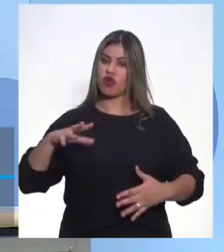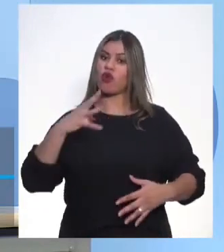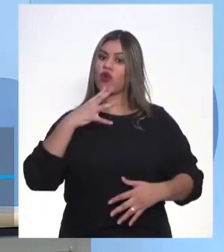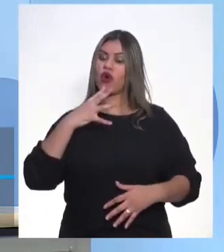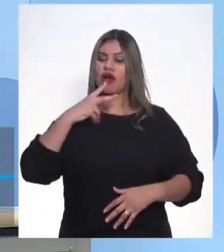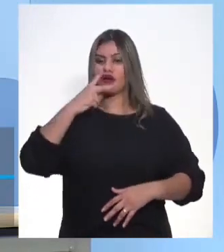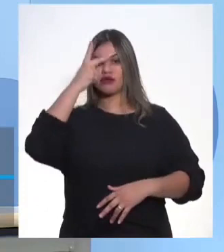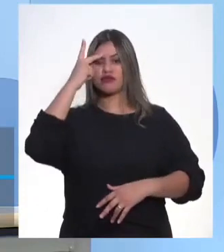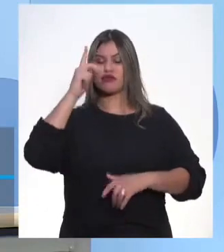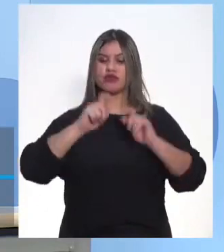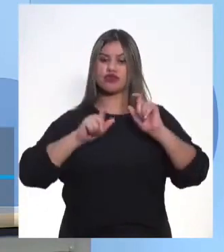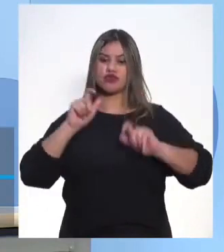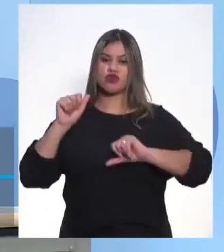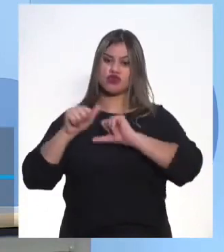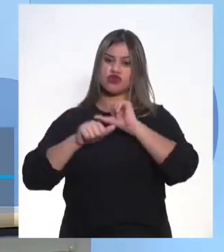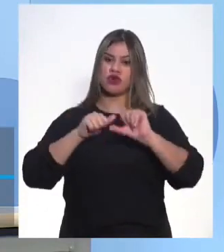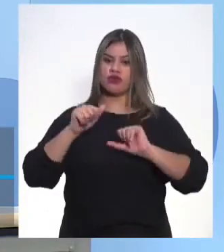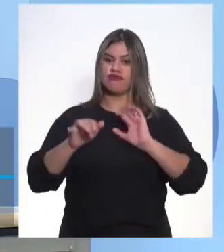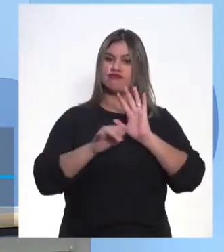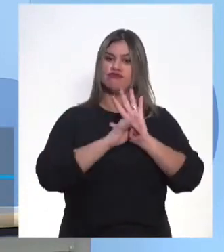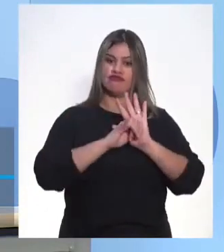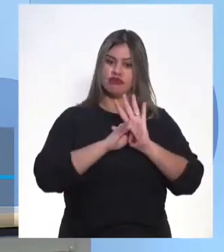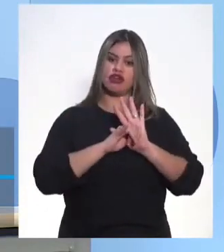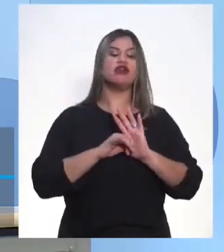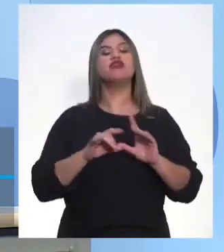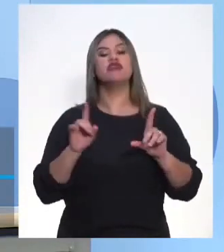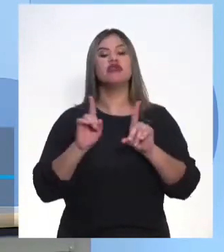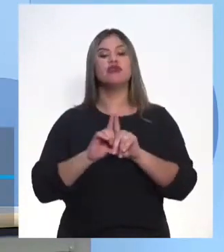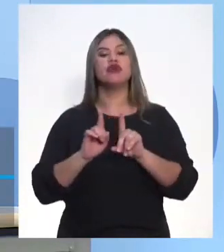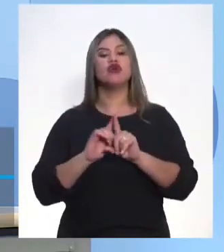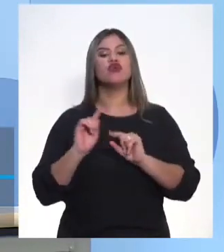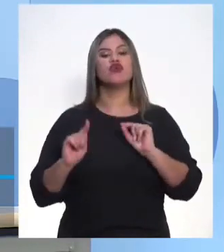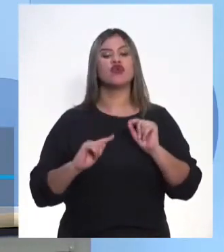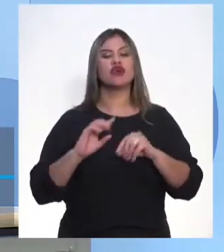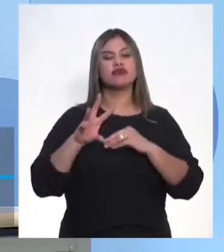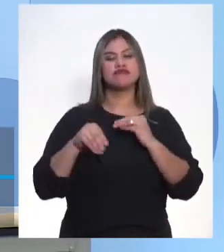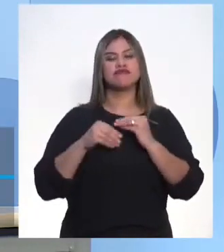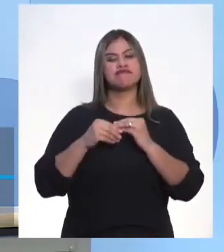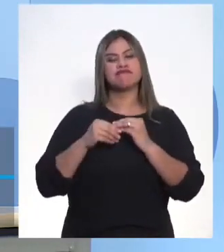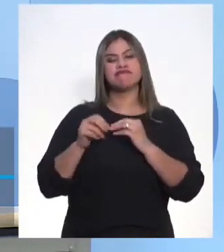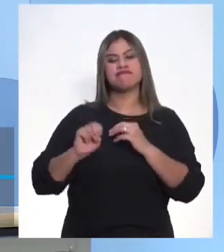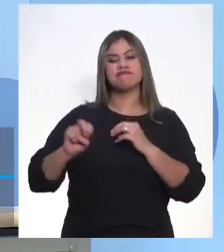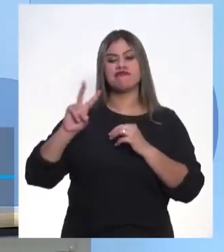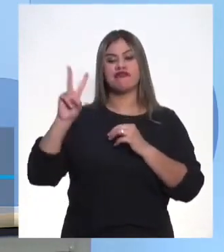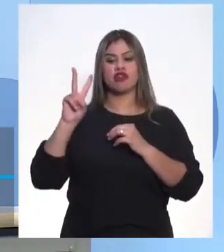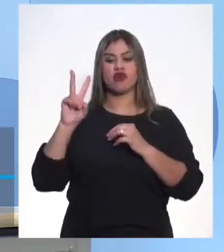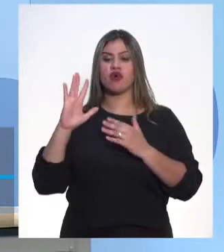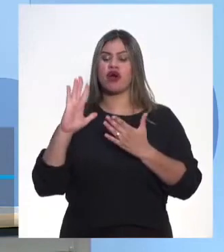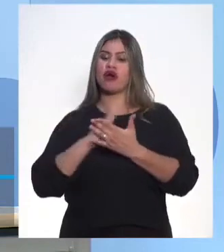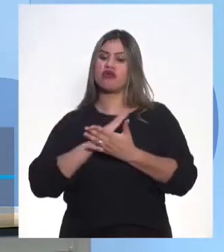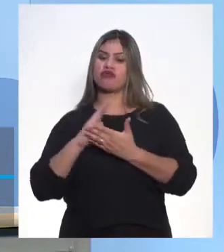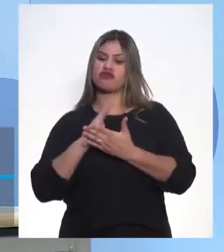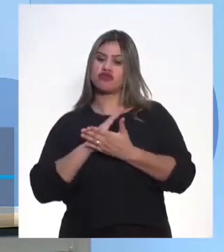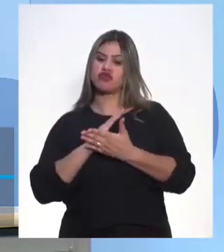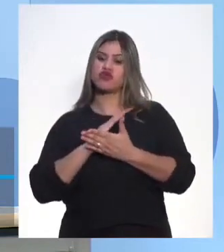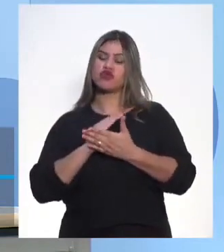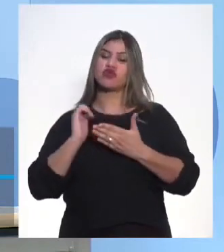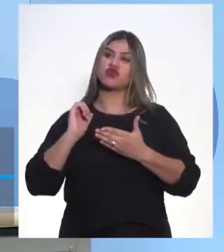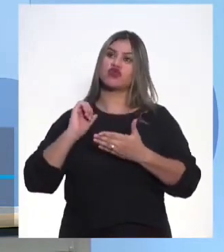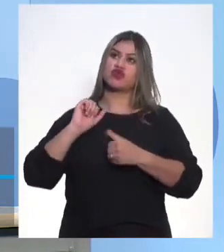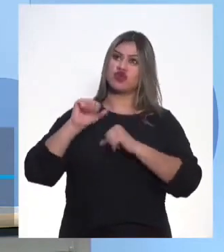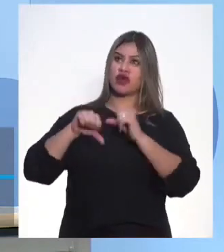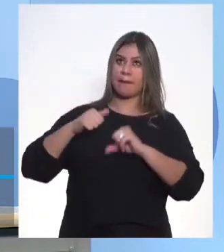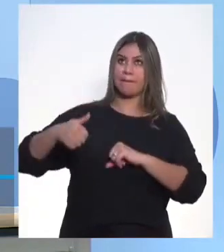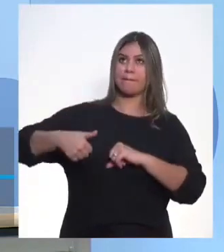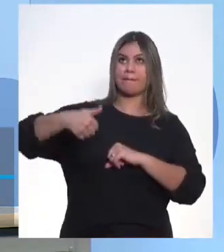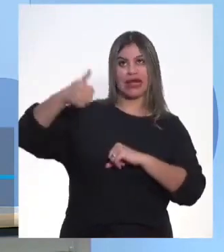que mudaram a sua identidade e até atribuíram um critério de valor. Diz que alguns mudaram para melhor e outros